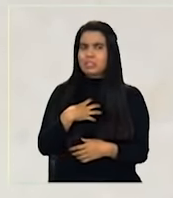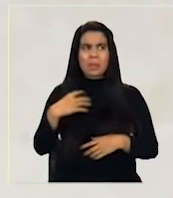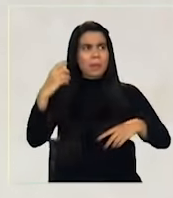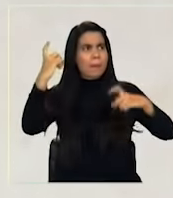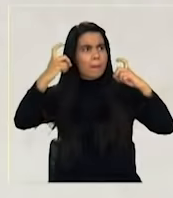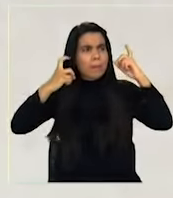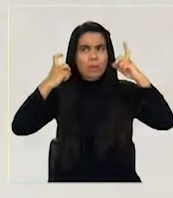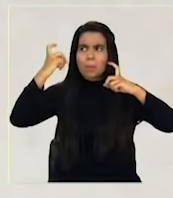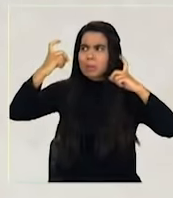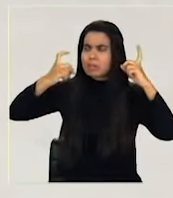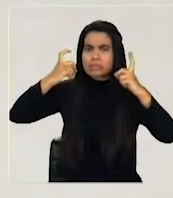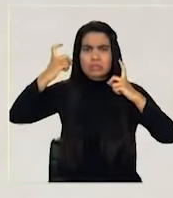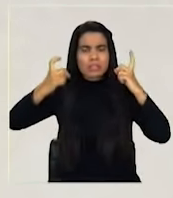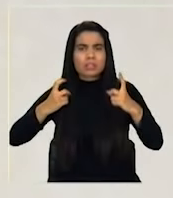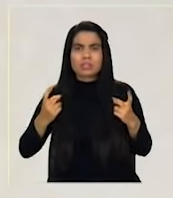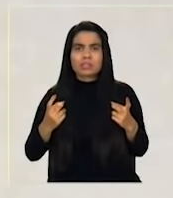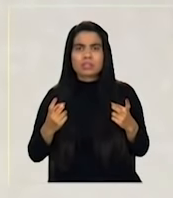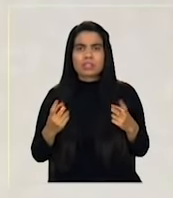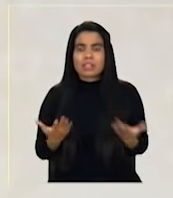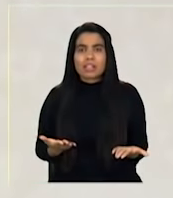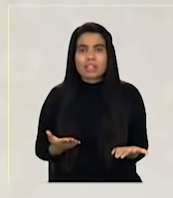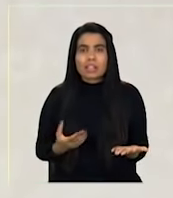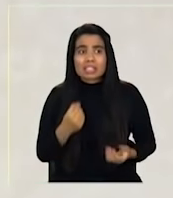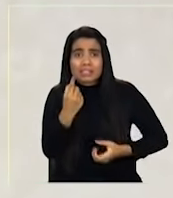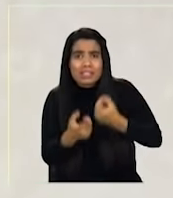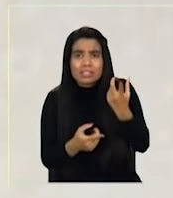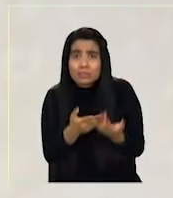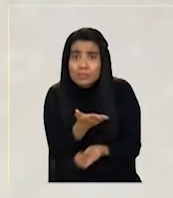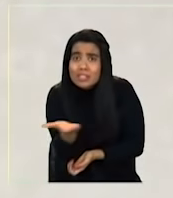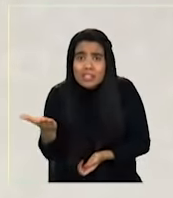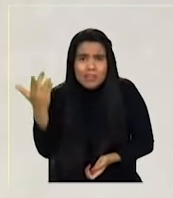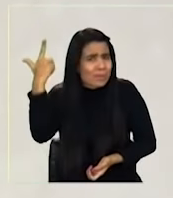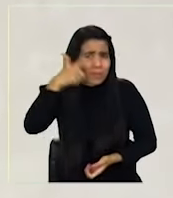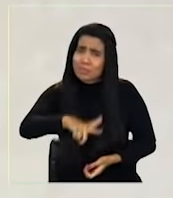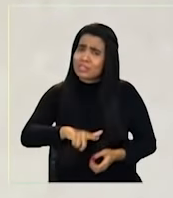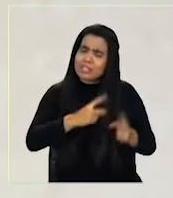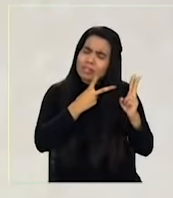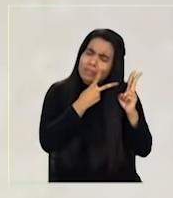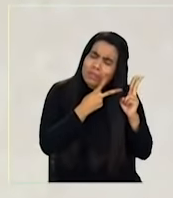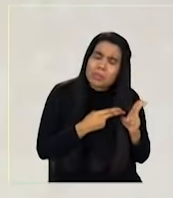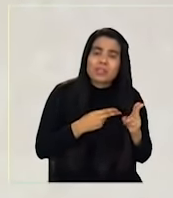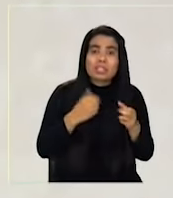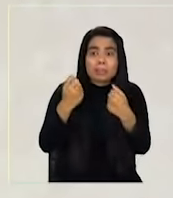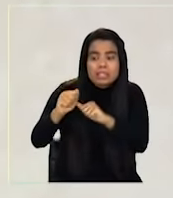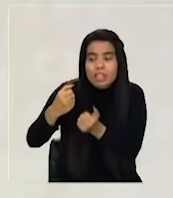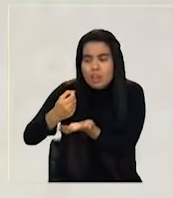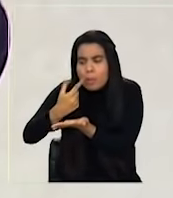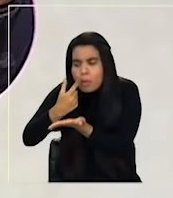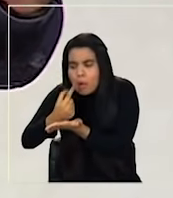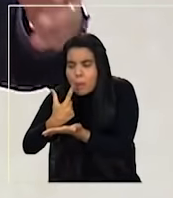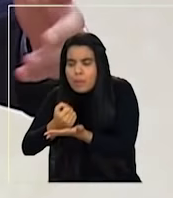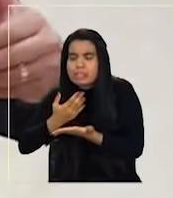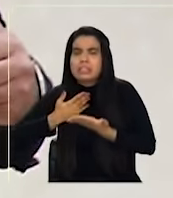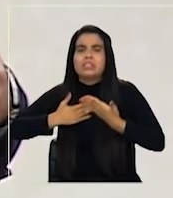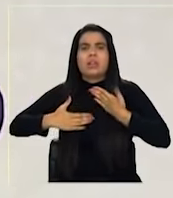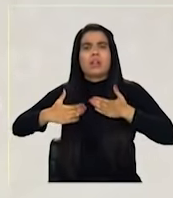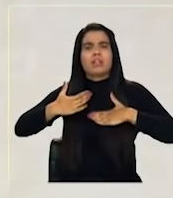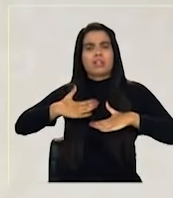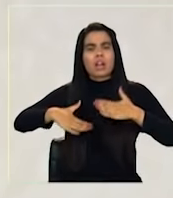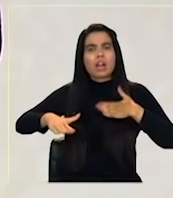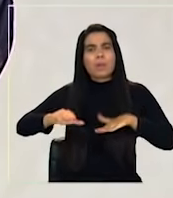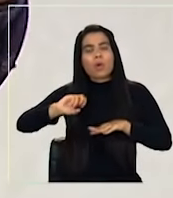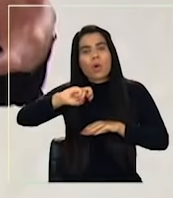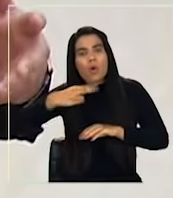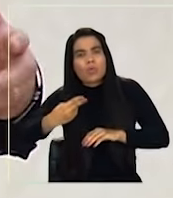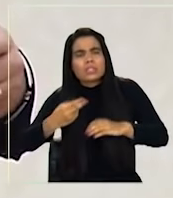De repente, você já não consegue dormir, você tem que tomar um calmante, você tem que pensar em